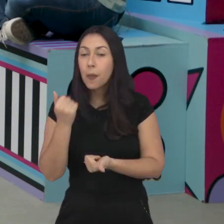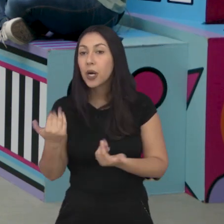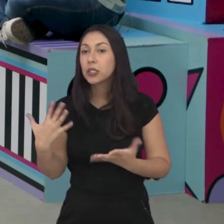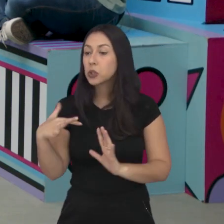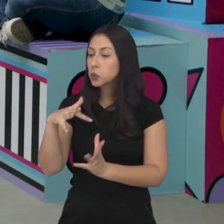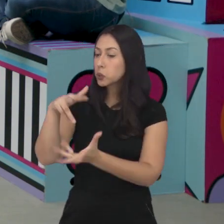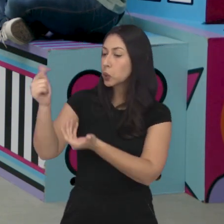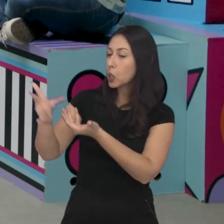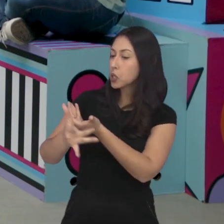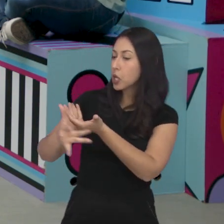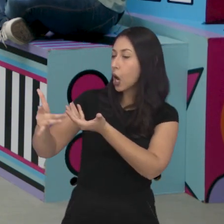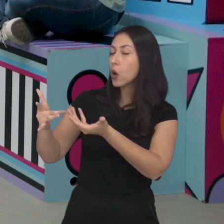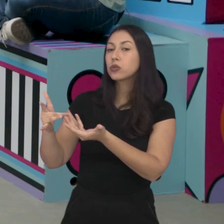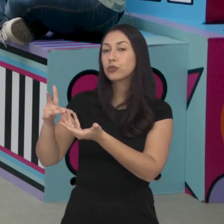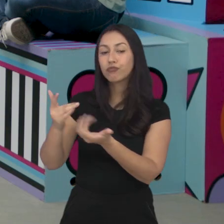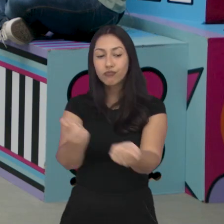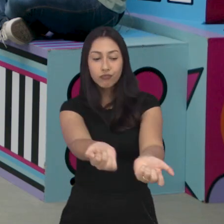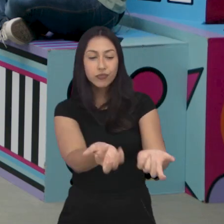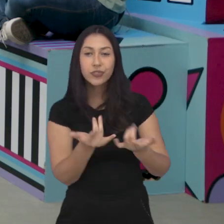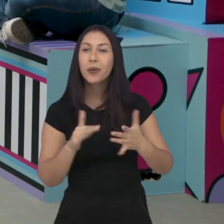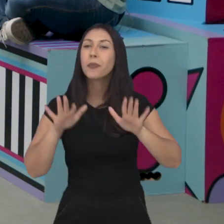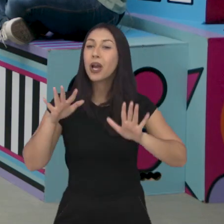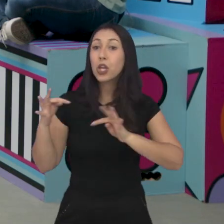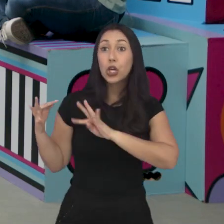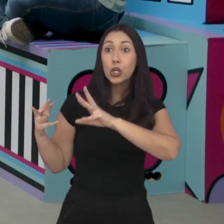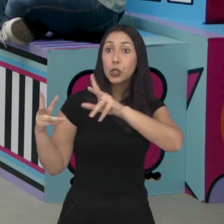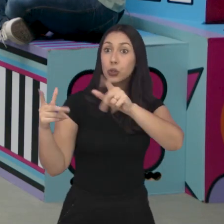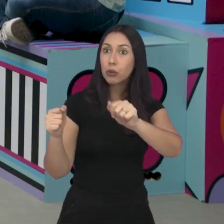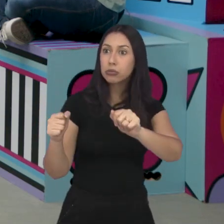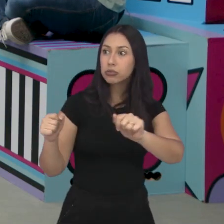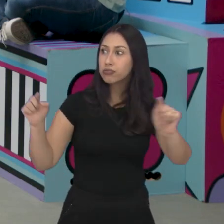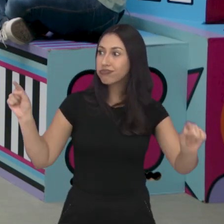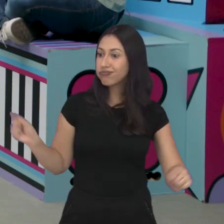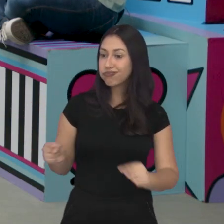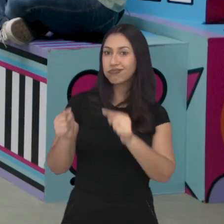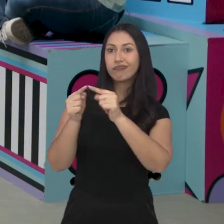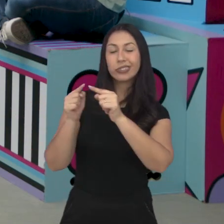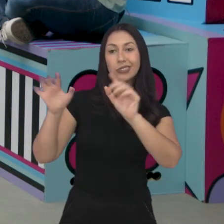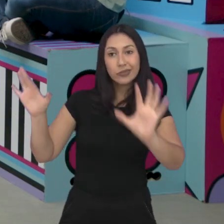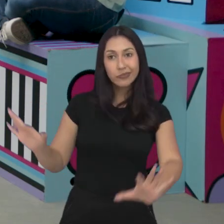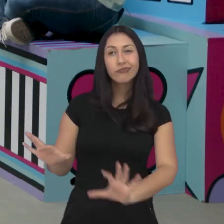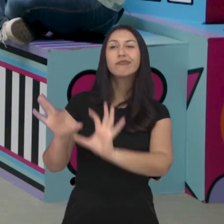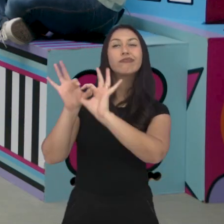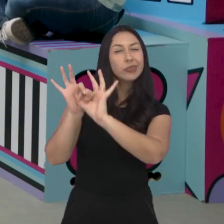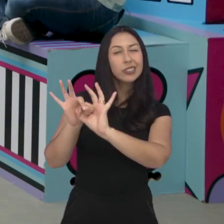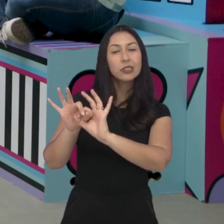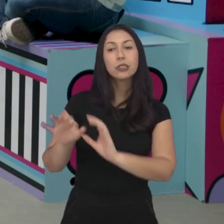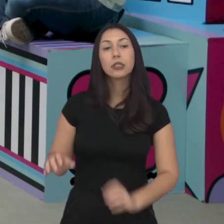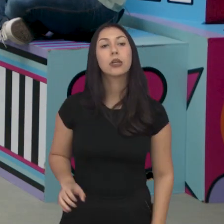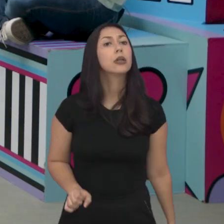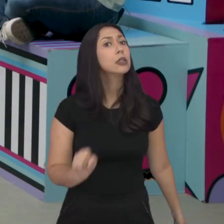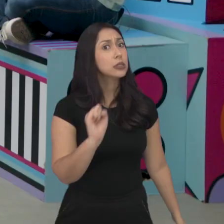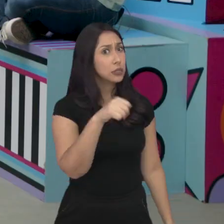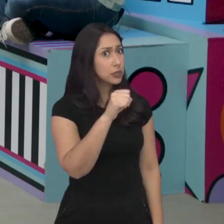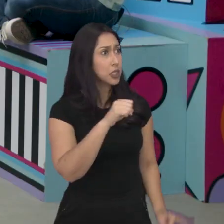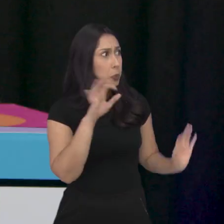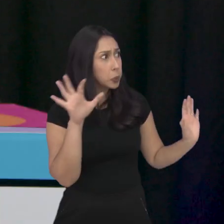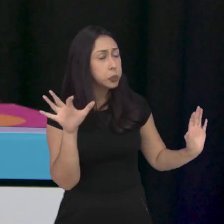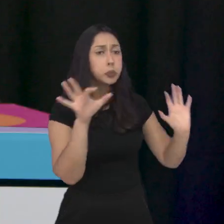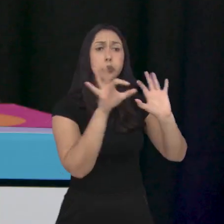ou saúde do planeta e o consumo das punks. As coisas realmente estão, esses dois assuntos, essas duas vertentes estão realmente